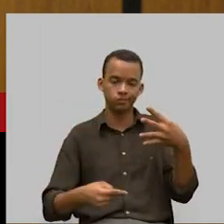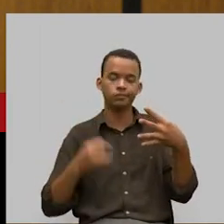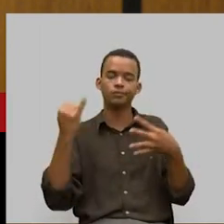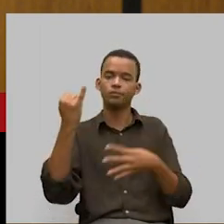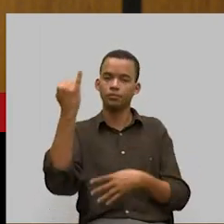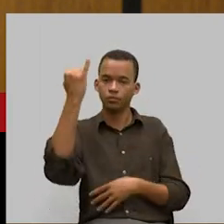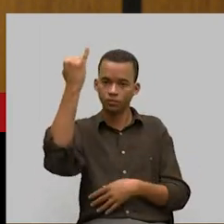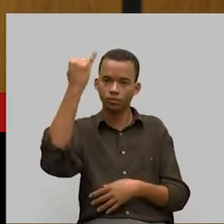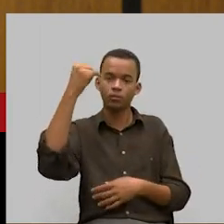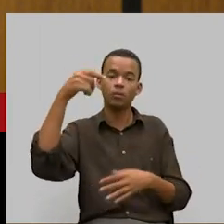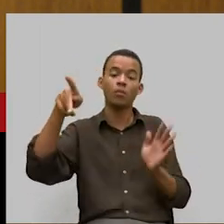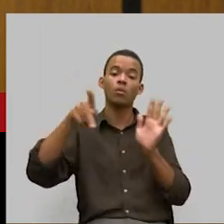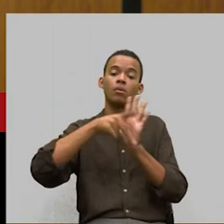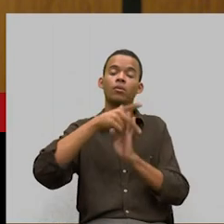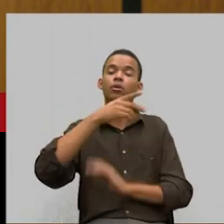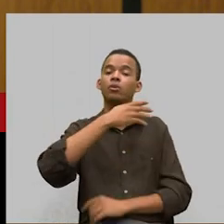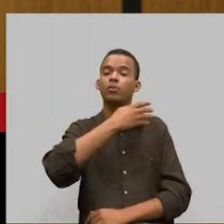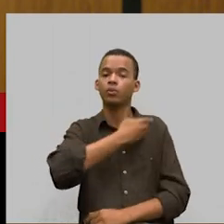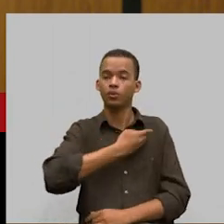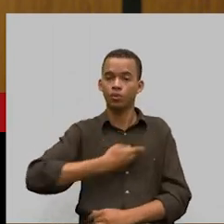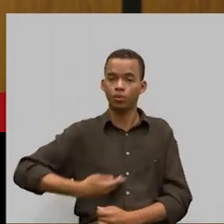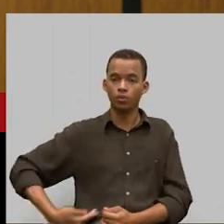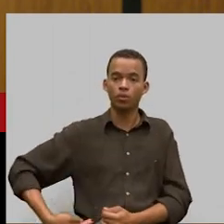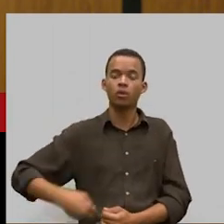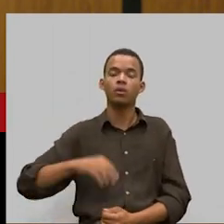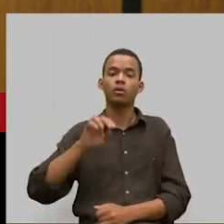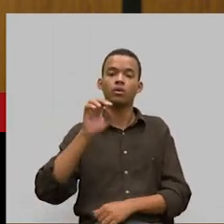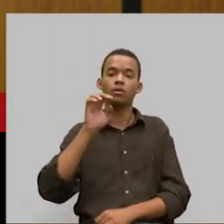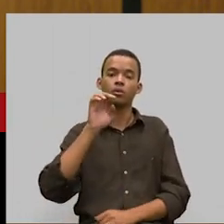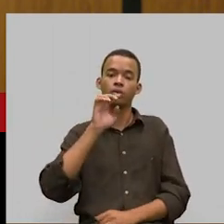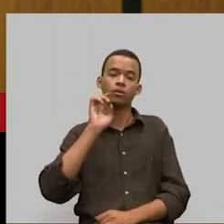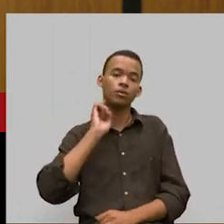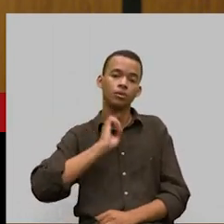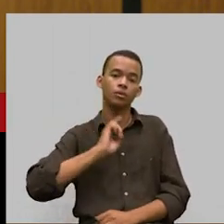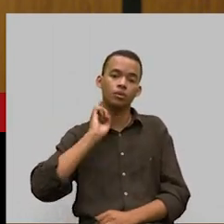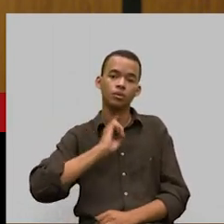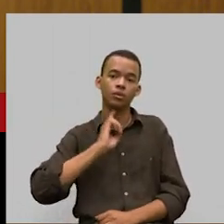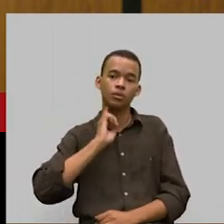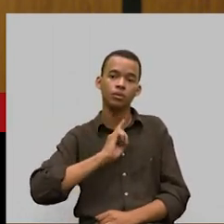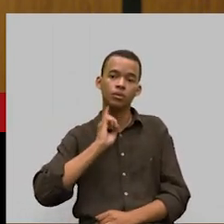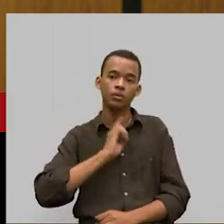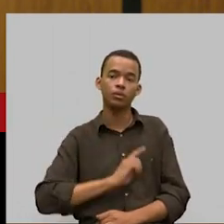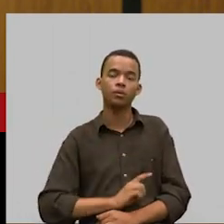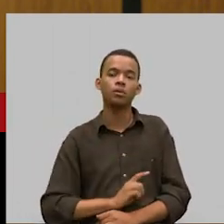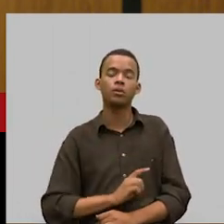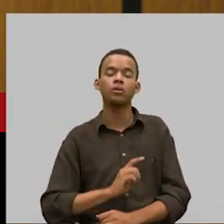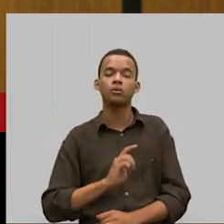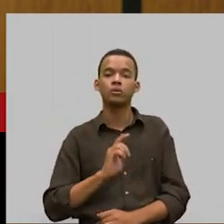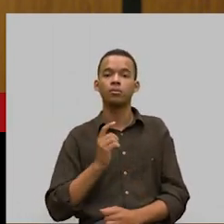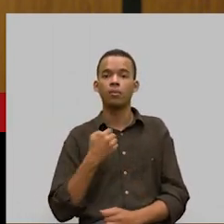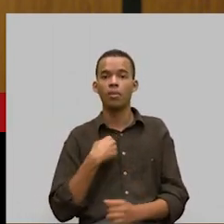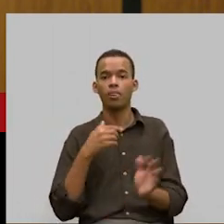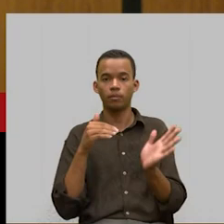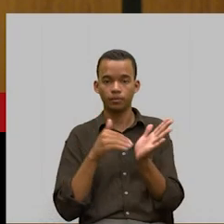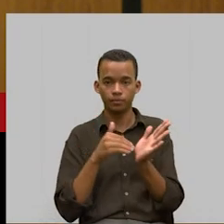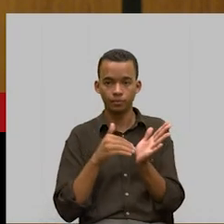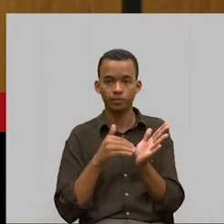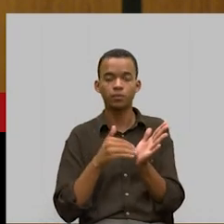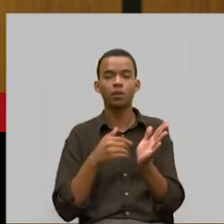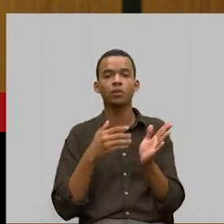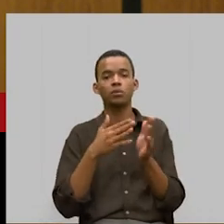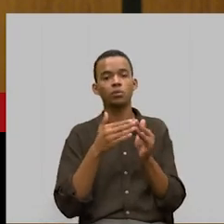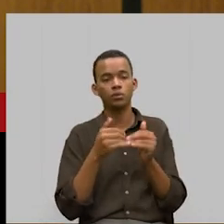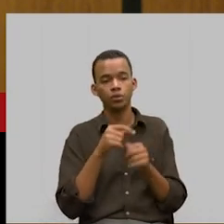importantes pro estado de Minas Gerais e para finalizar eu gostaria que portanto levasse esse pedido